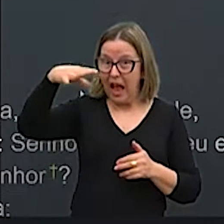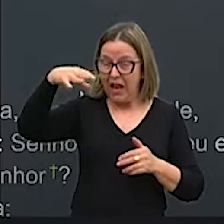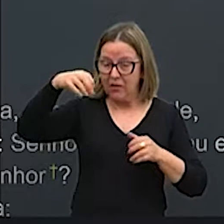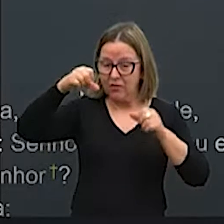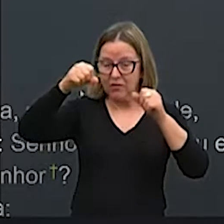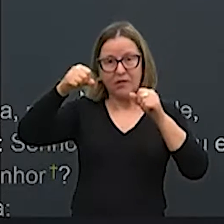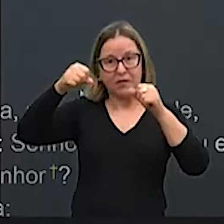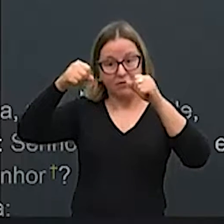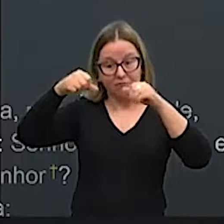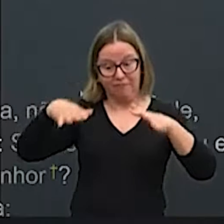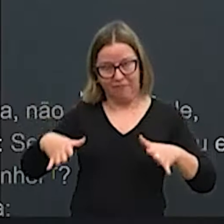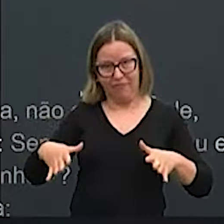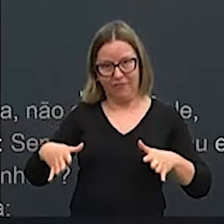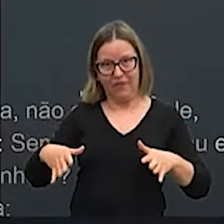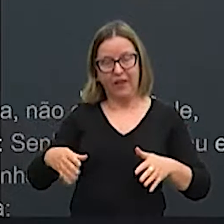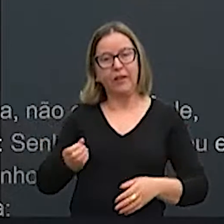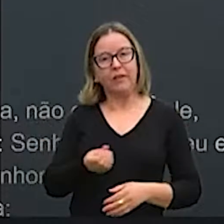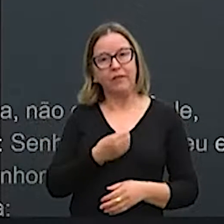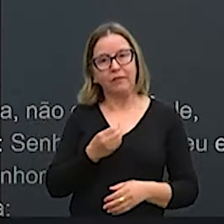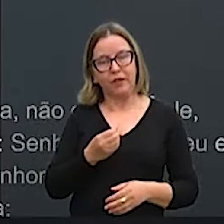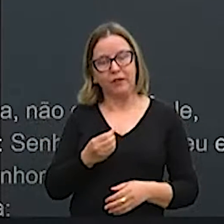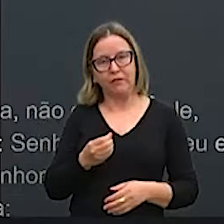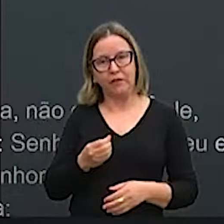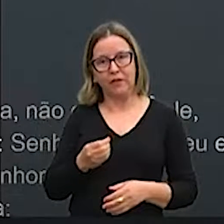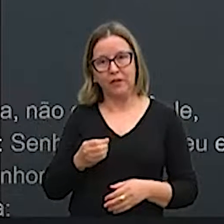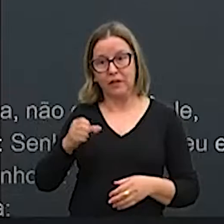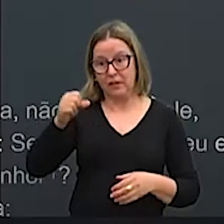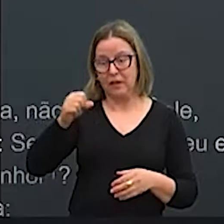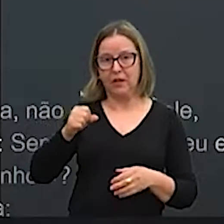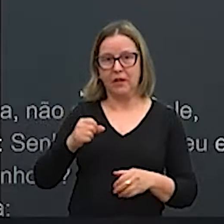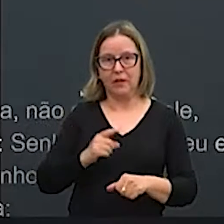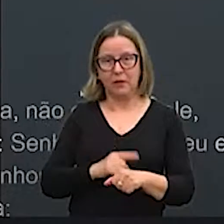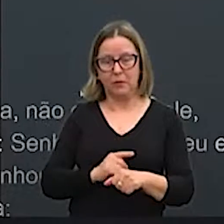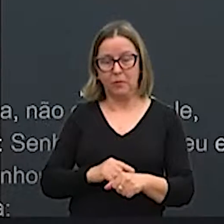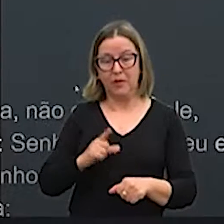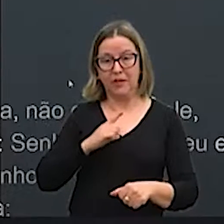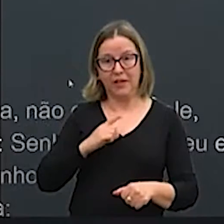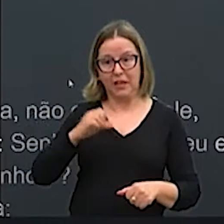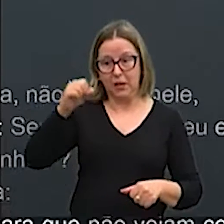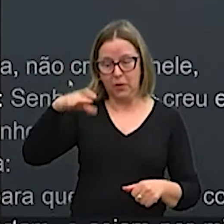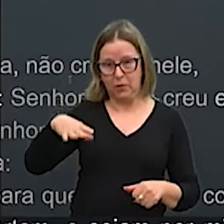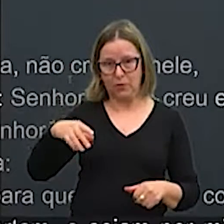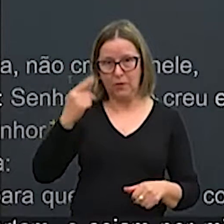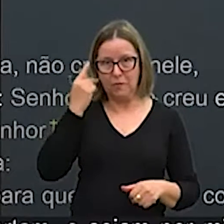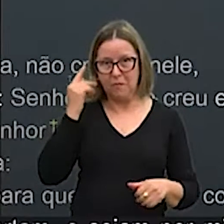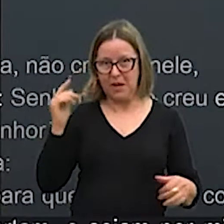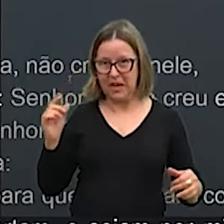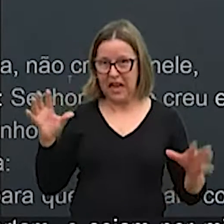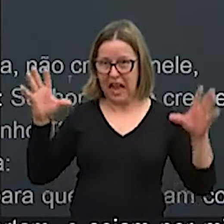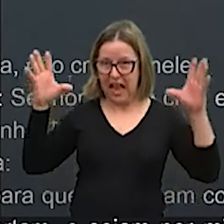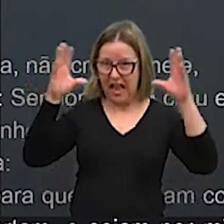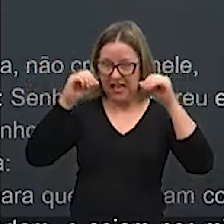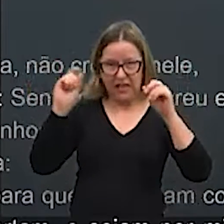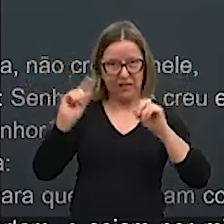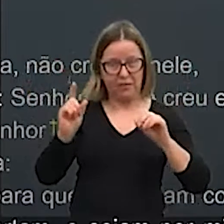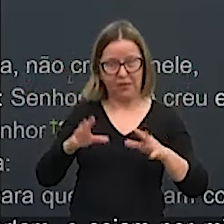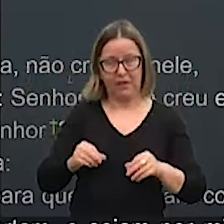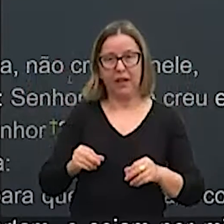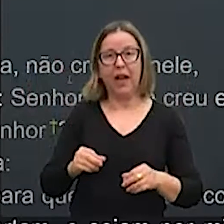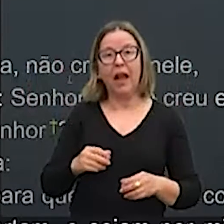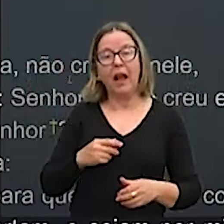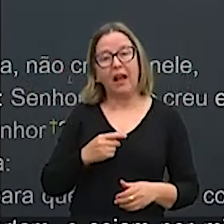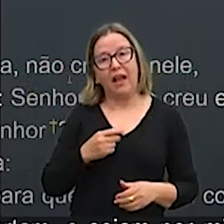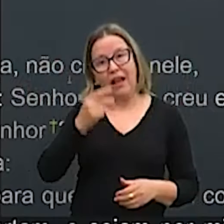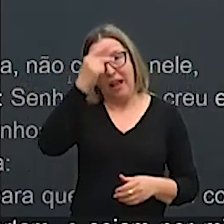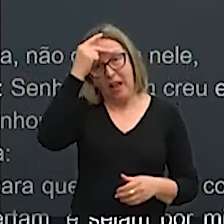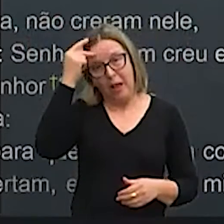convosco. Andai enquanto tendes a luz, para que as trevas não vos apanhem. E quem anda nas trevas